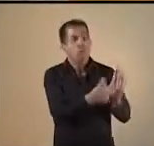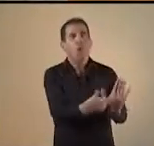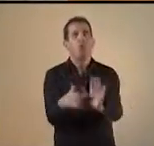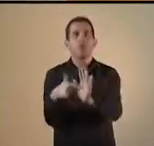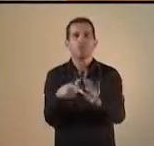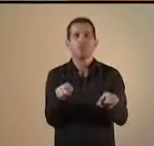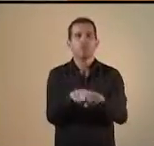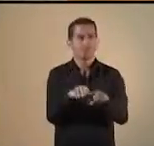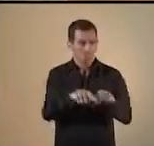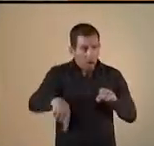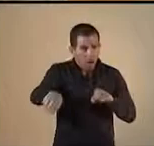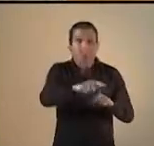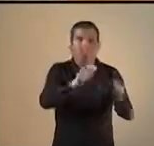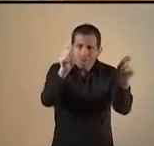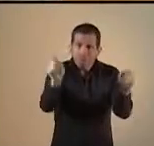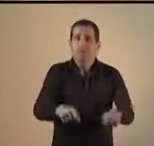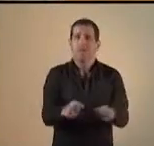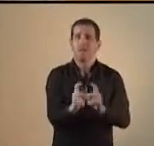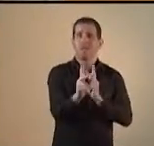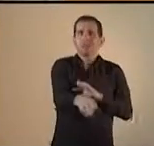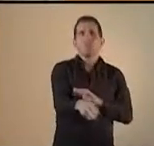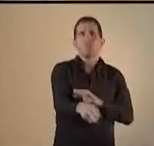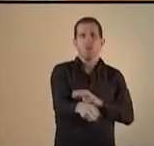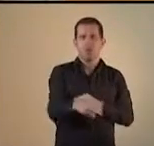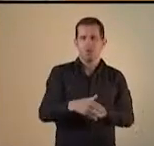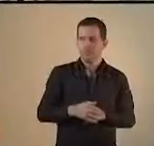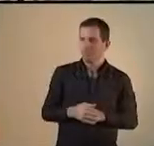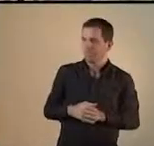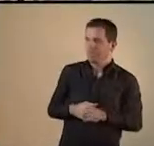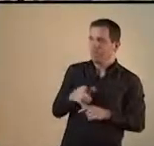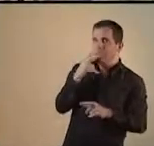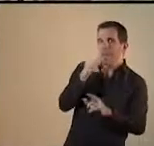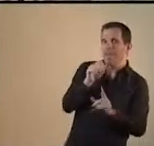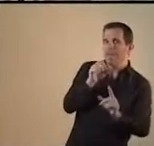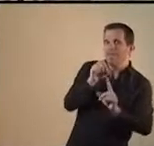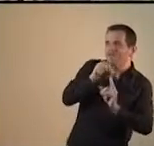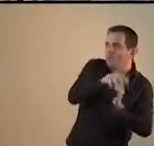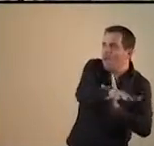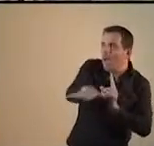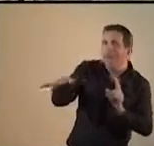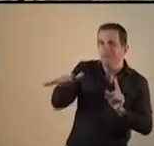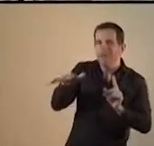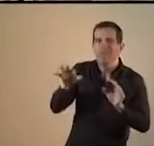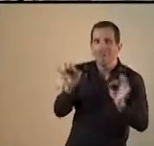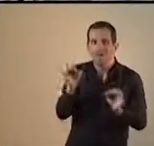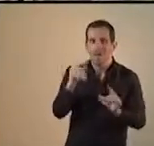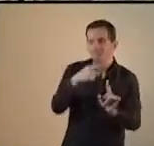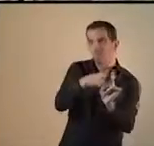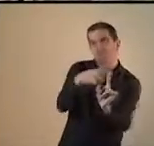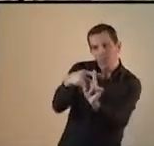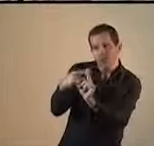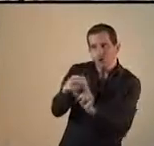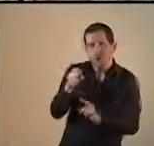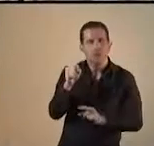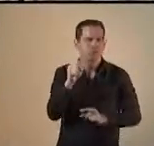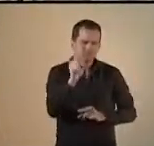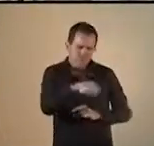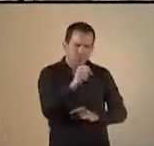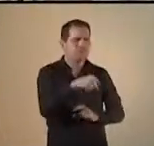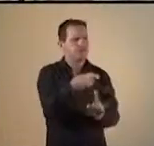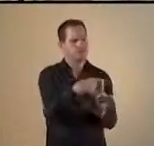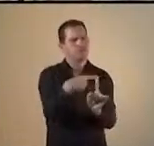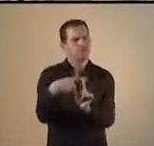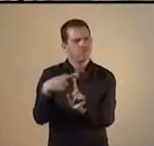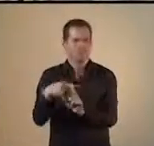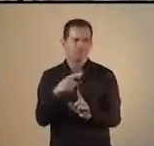esses outros que eles também podem fazer isso. A ideia dele é contagiar os demais. Exatamente. Ou contagiar positivamente.